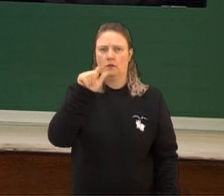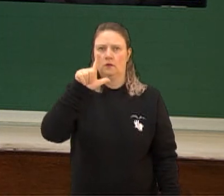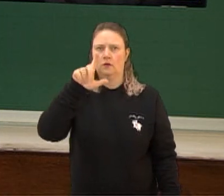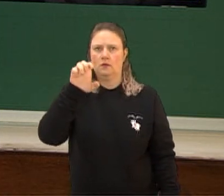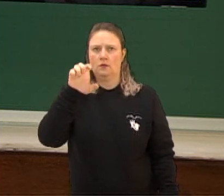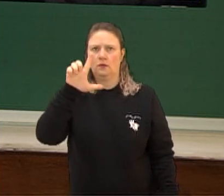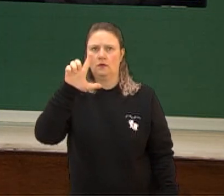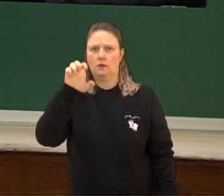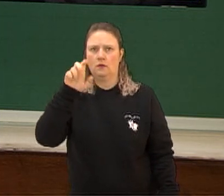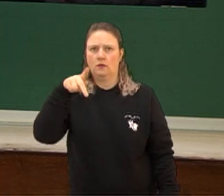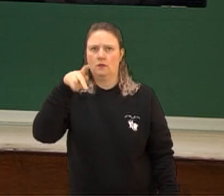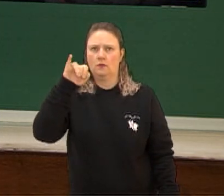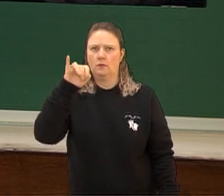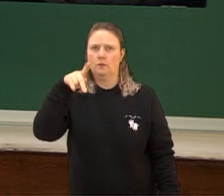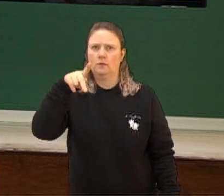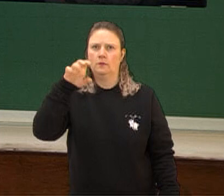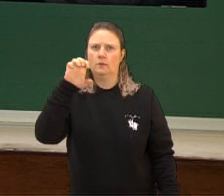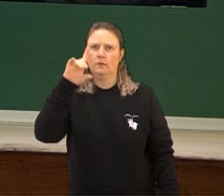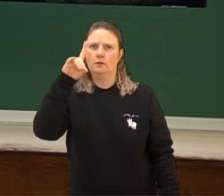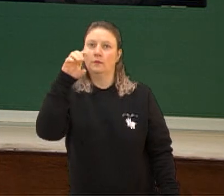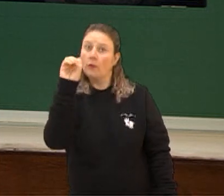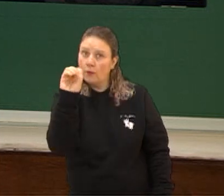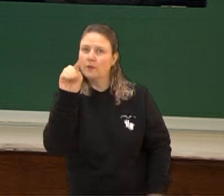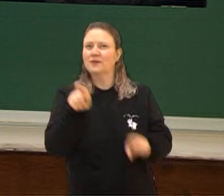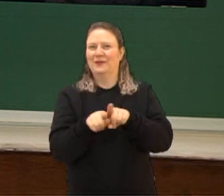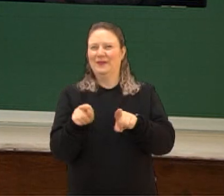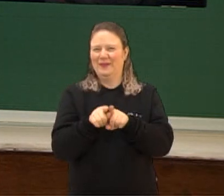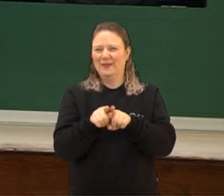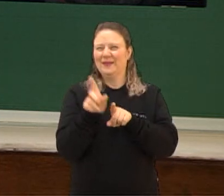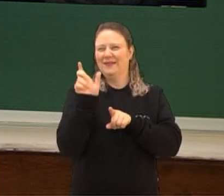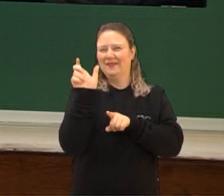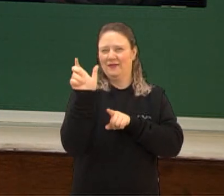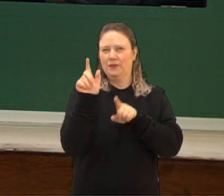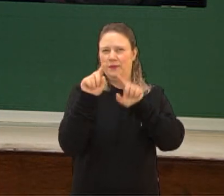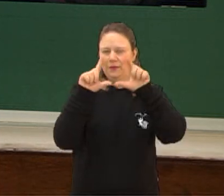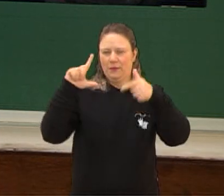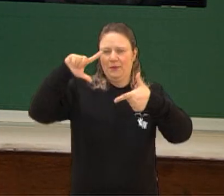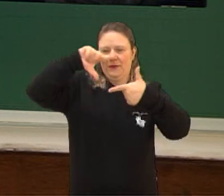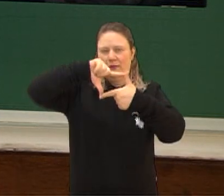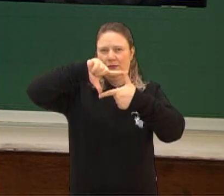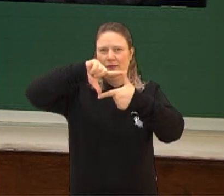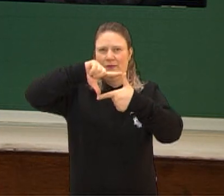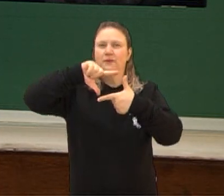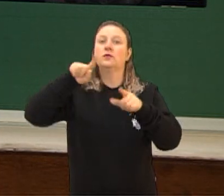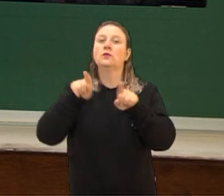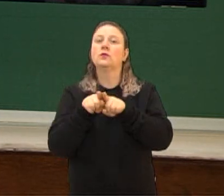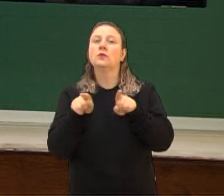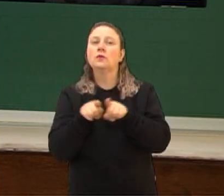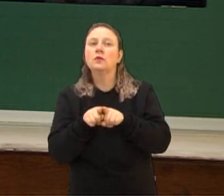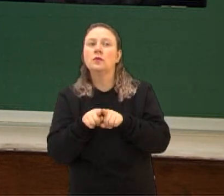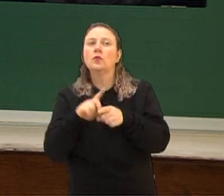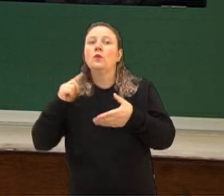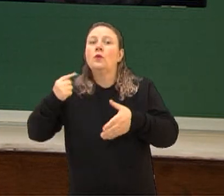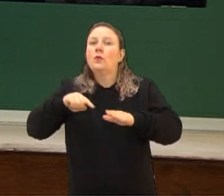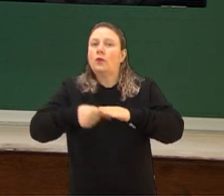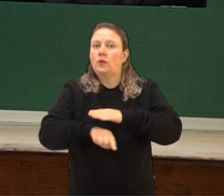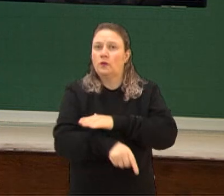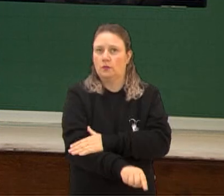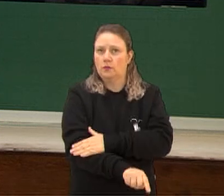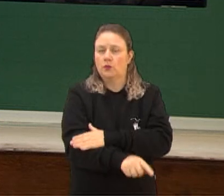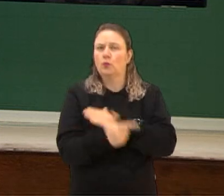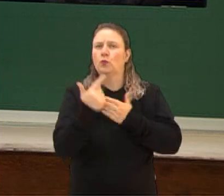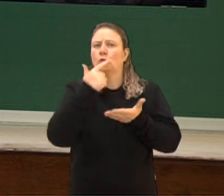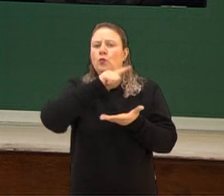com hexagonal, com triangular, né? E hoje, o que a gente vai fazer? Nós vamos nos aprofundar aí em alguns